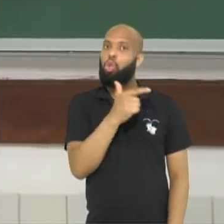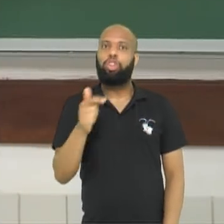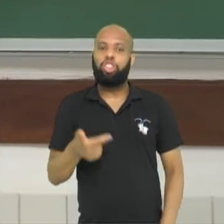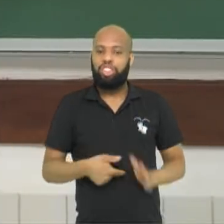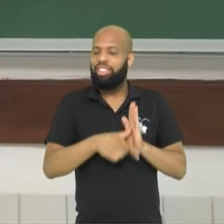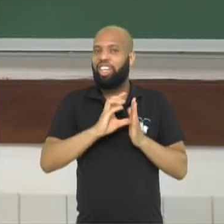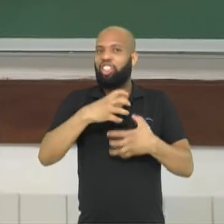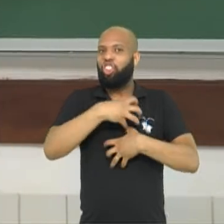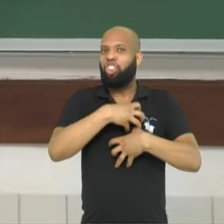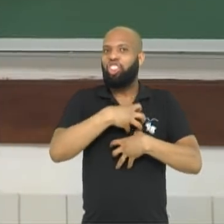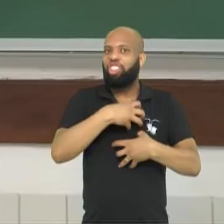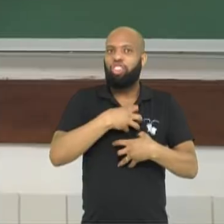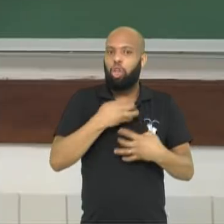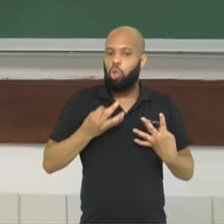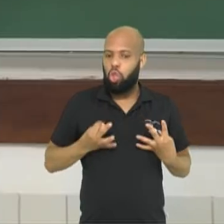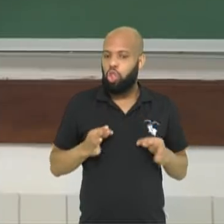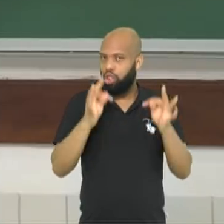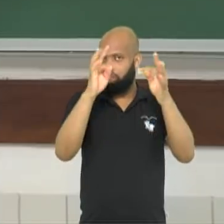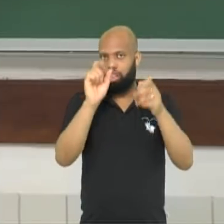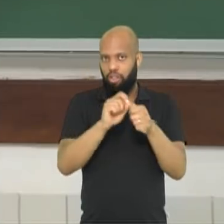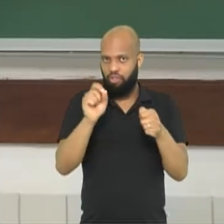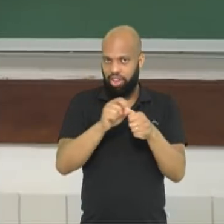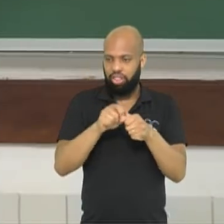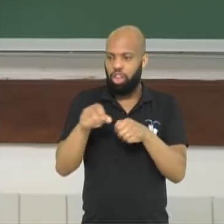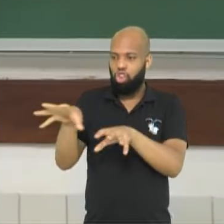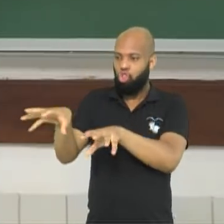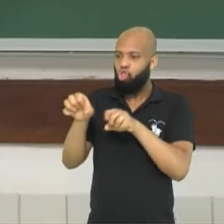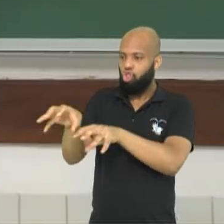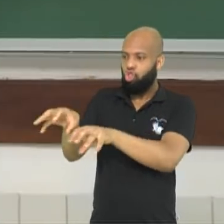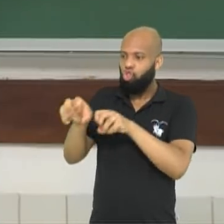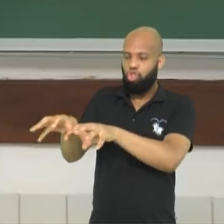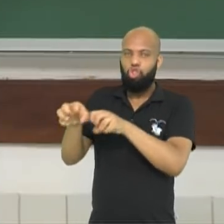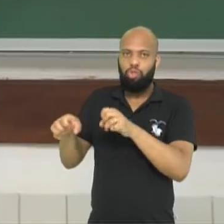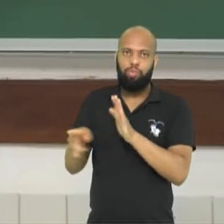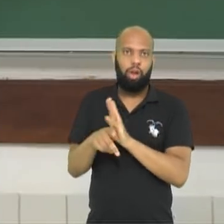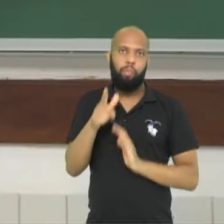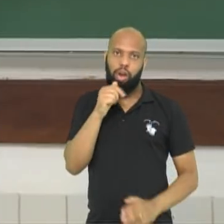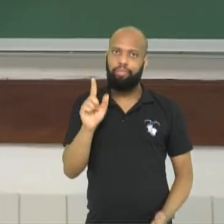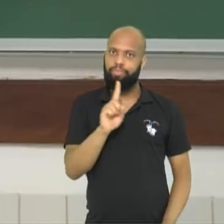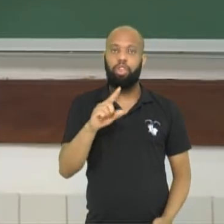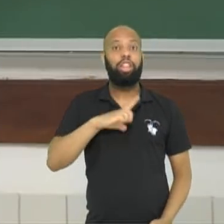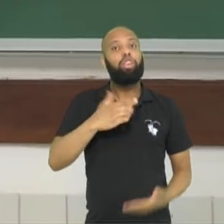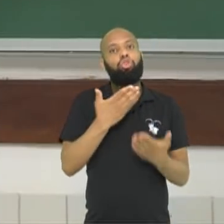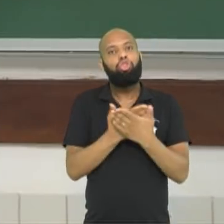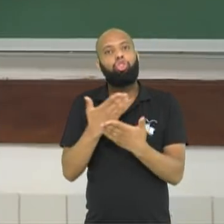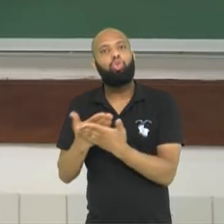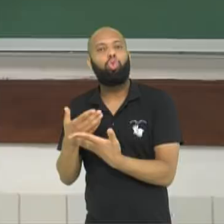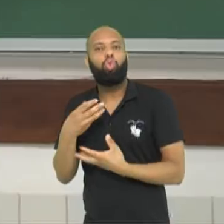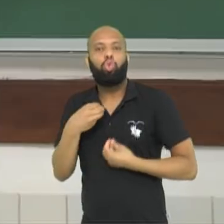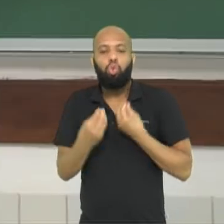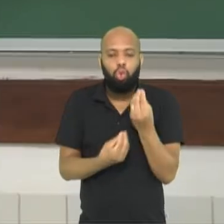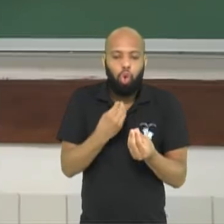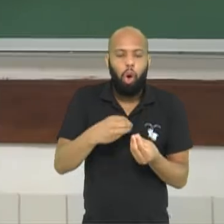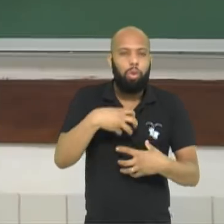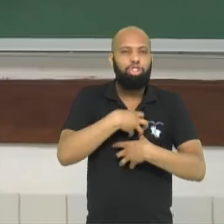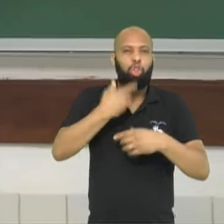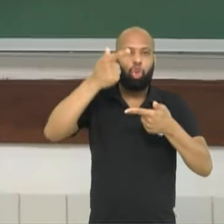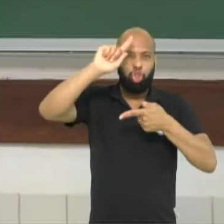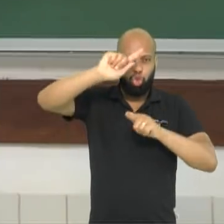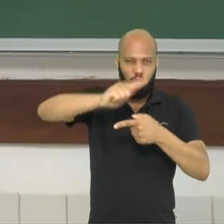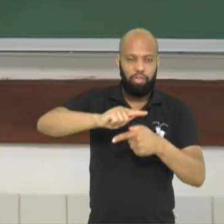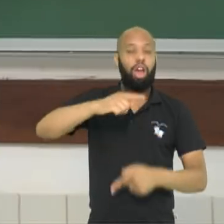né, mecânico, elétrico, para fazer o bombeamento da água, né? Foram feitos estudos topográficos e concluiu-se que a